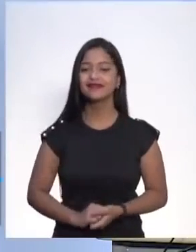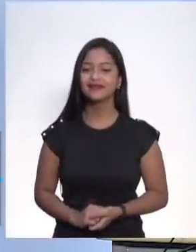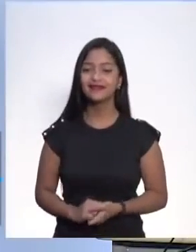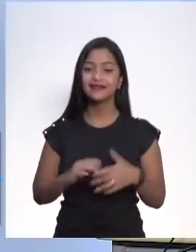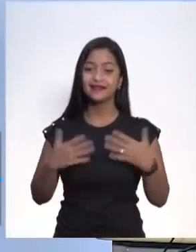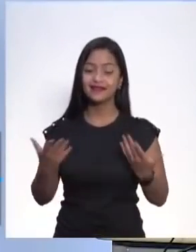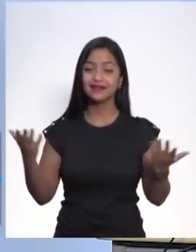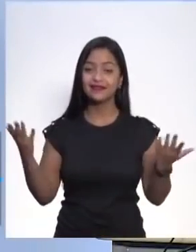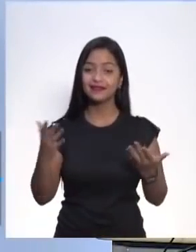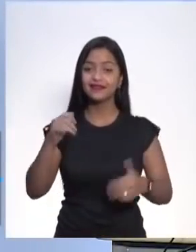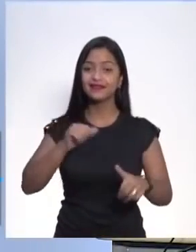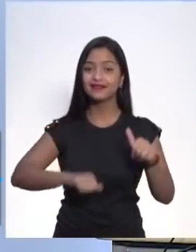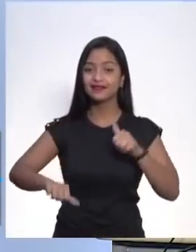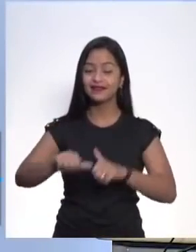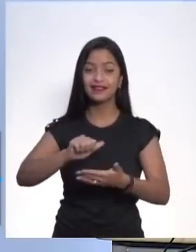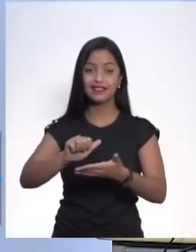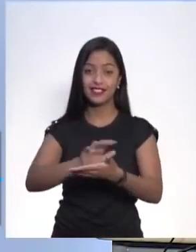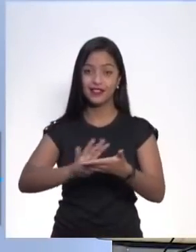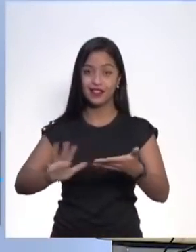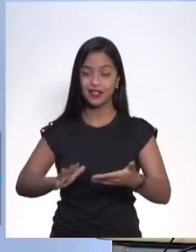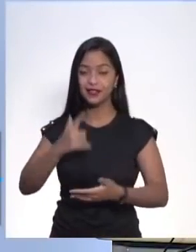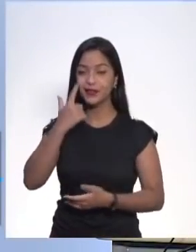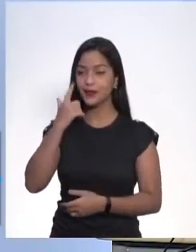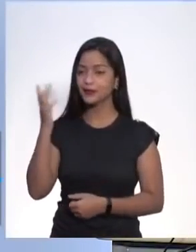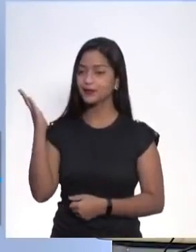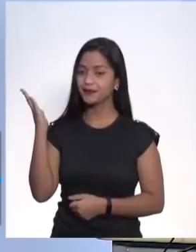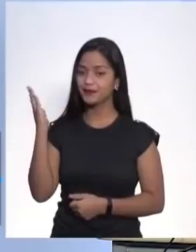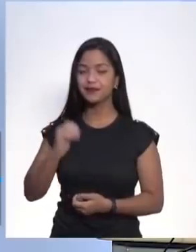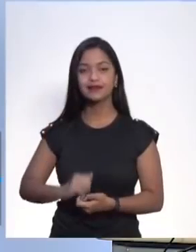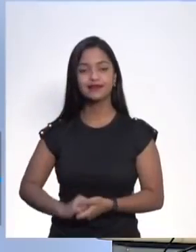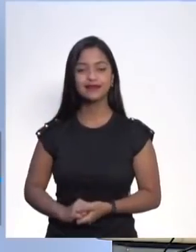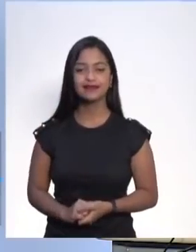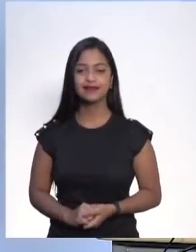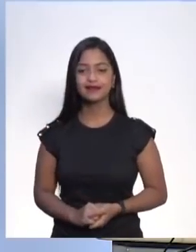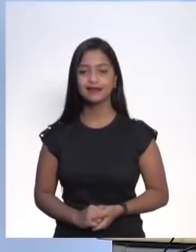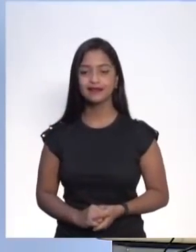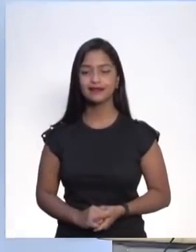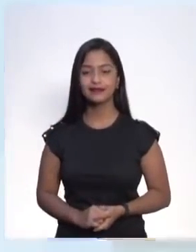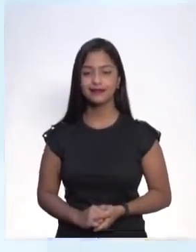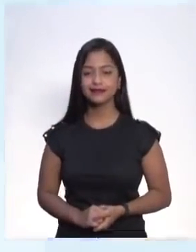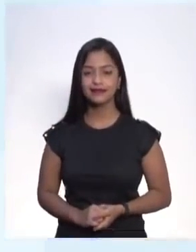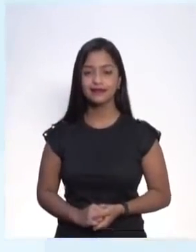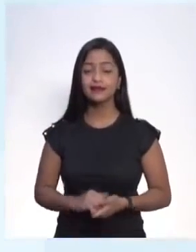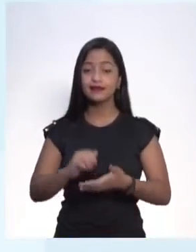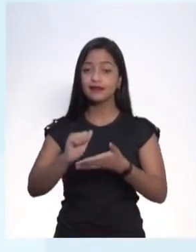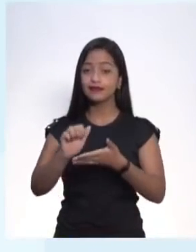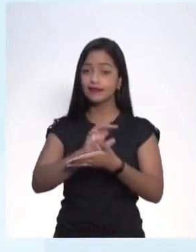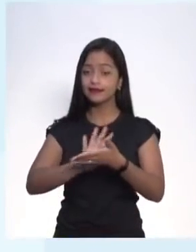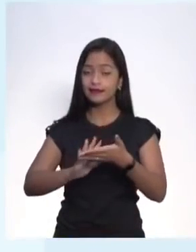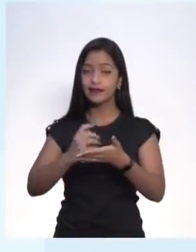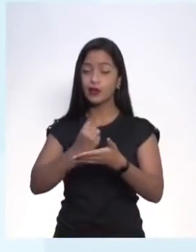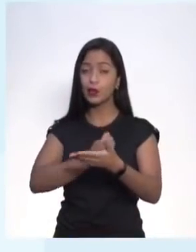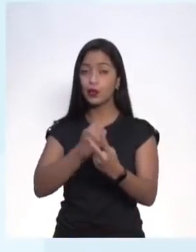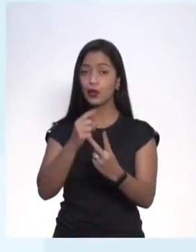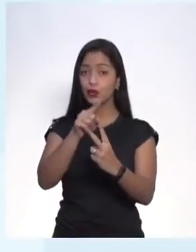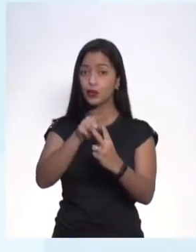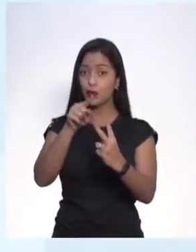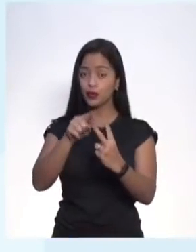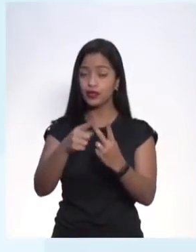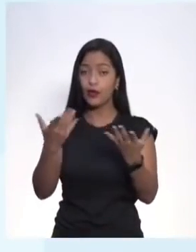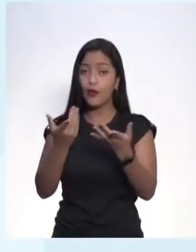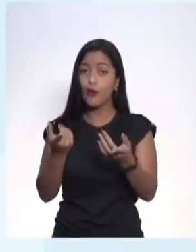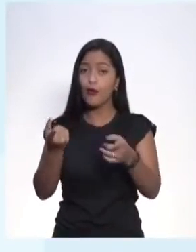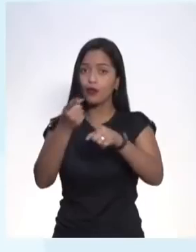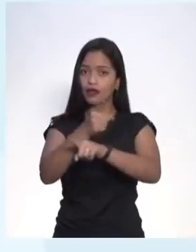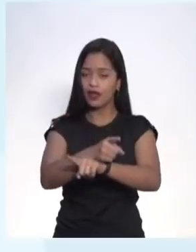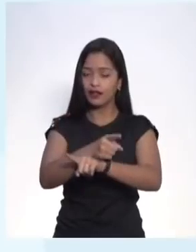para a próxima atividade. Nessa próxima atividade aí, com os pares ordenados, então vamos fazer o caminho inverso. Eu vou te dar